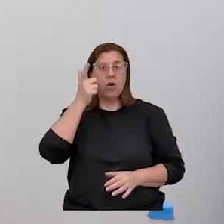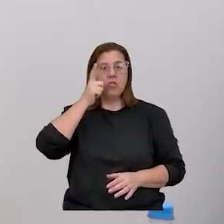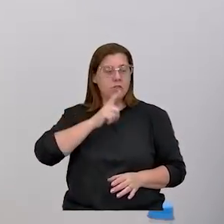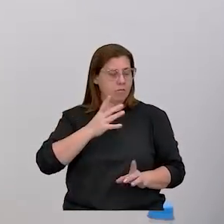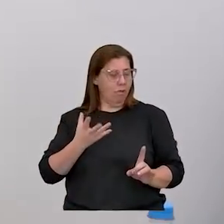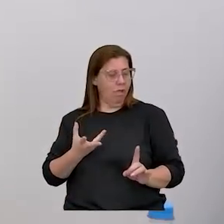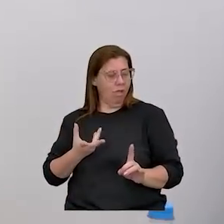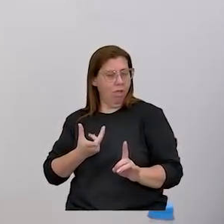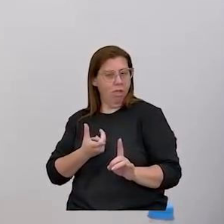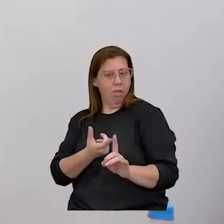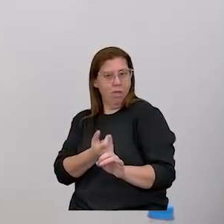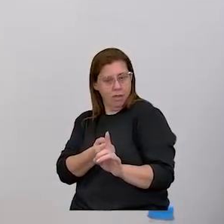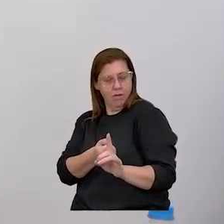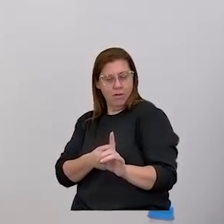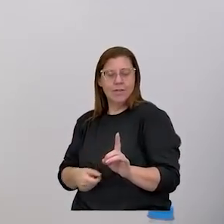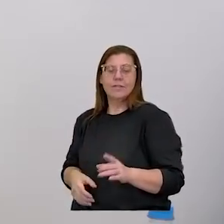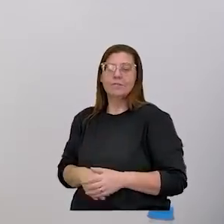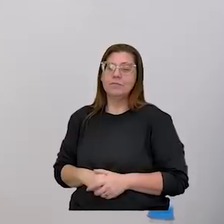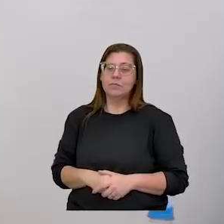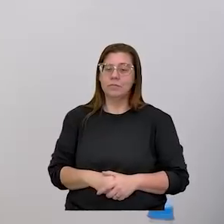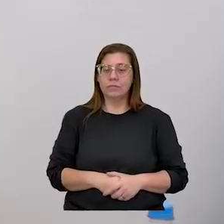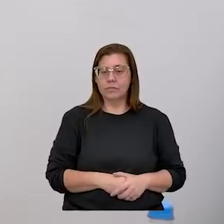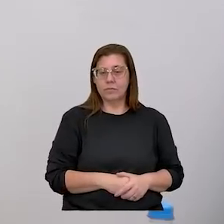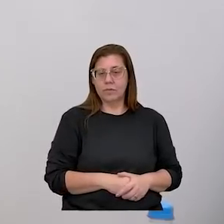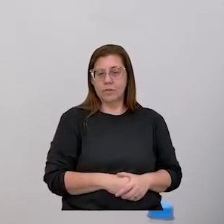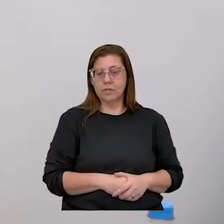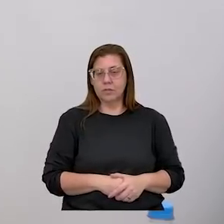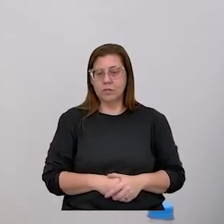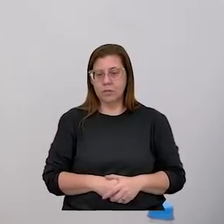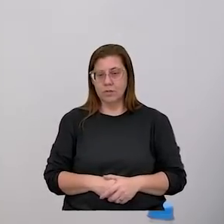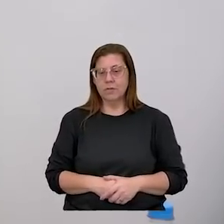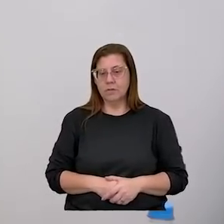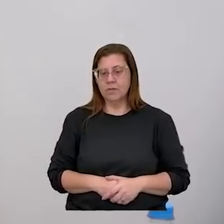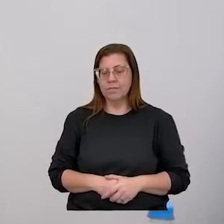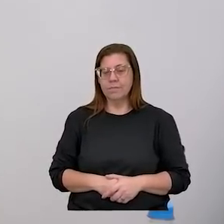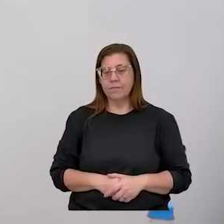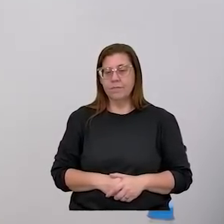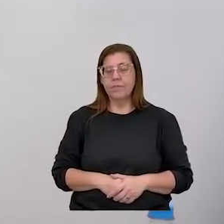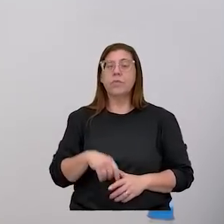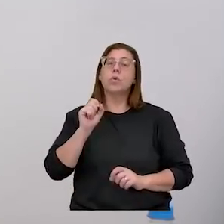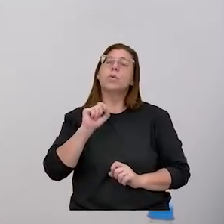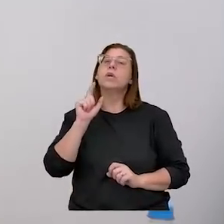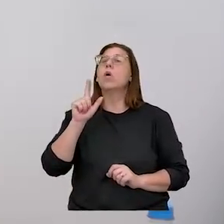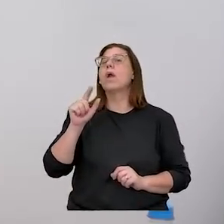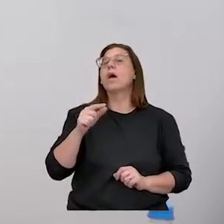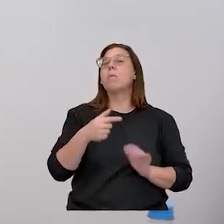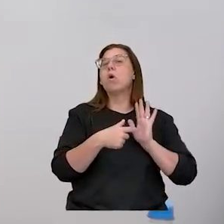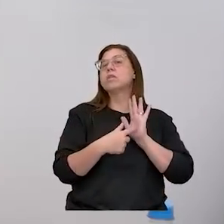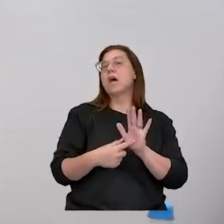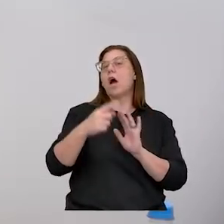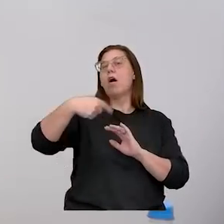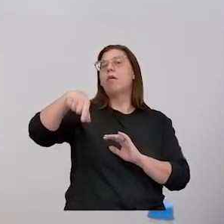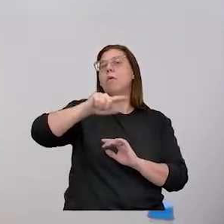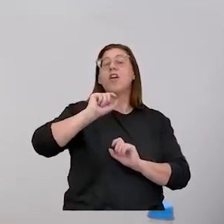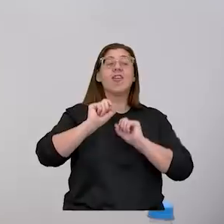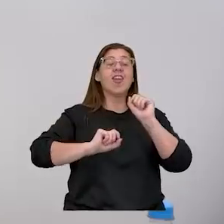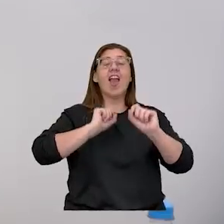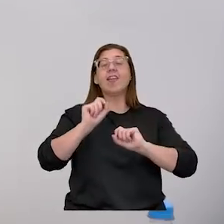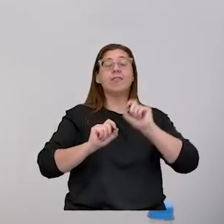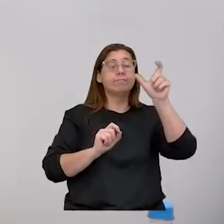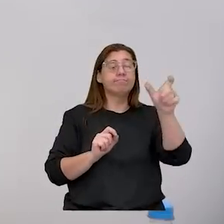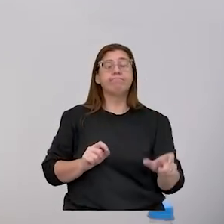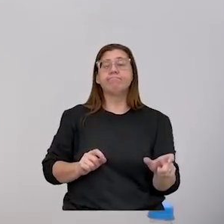serão convincentes e que, de repente, você irá se sobressair, né? Mas não pode